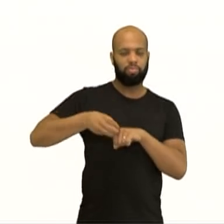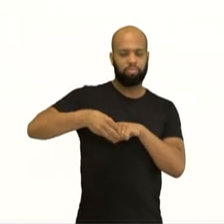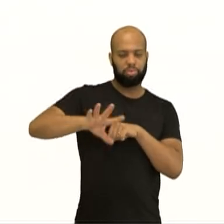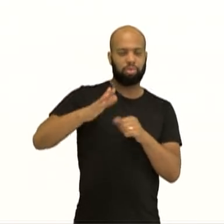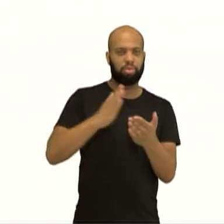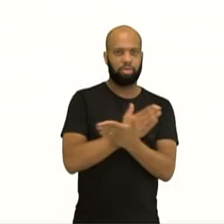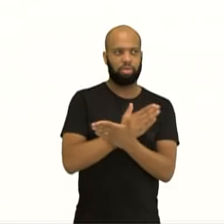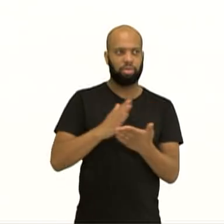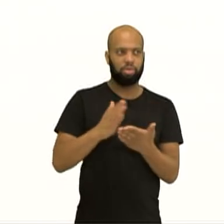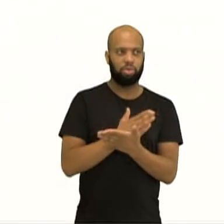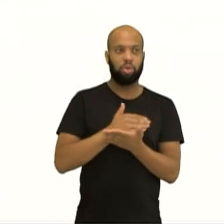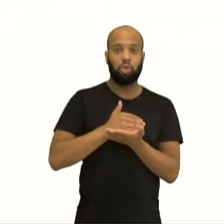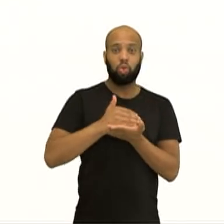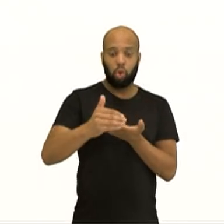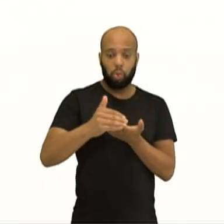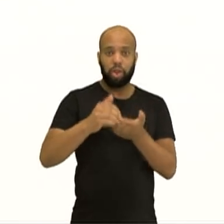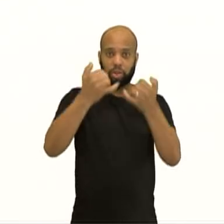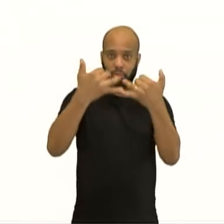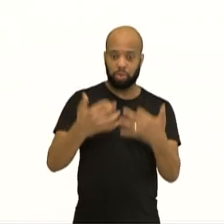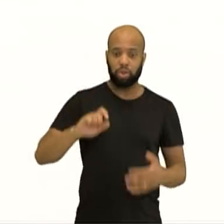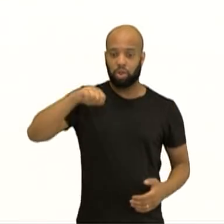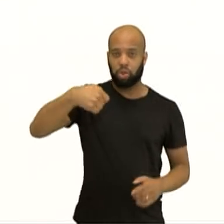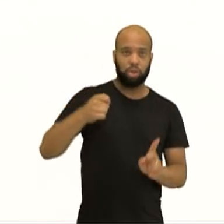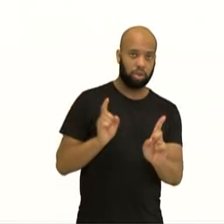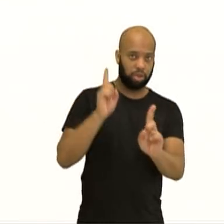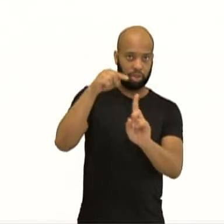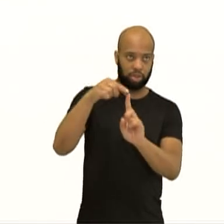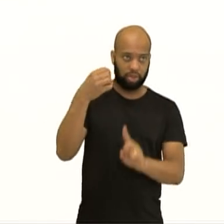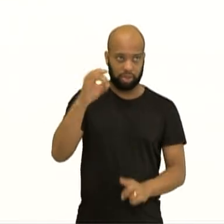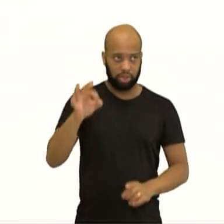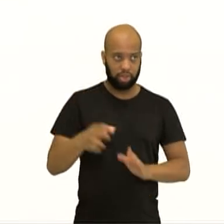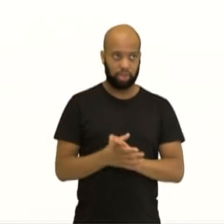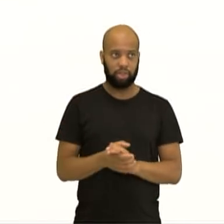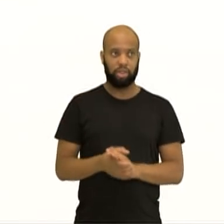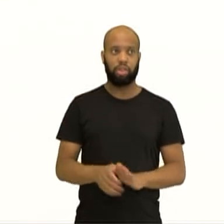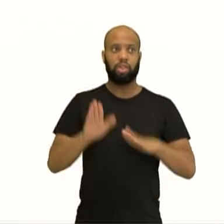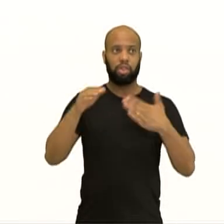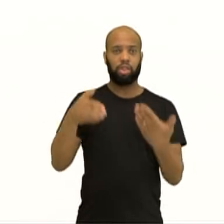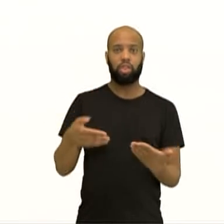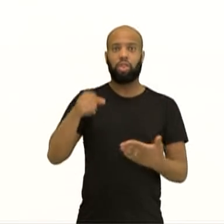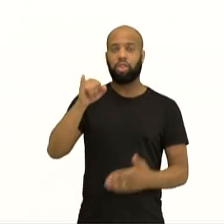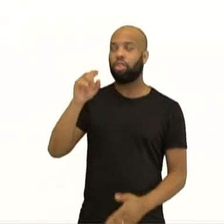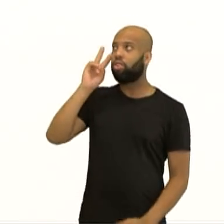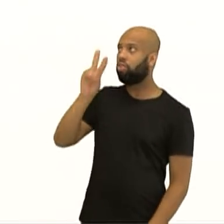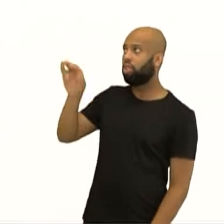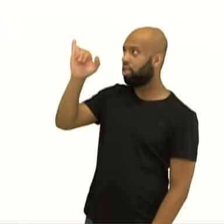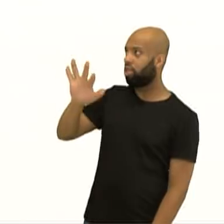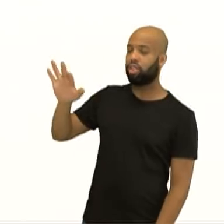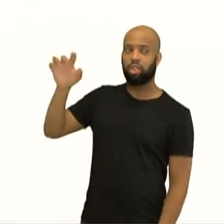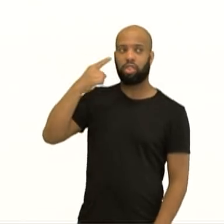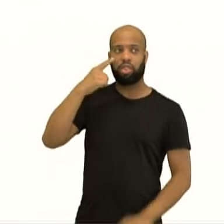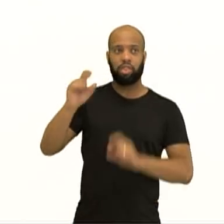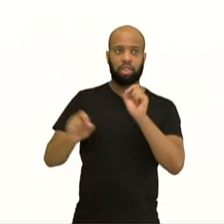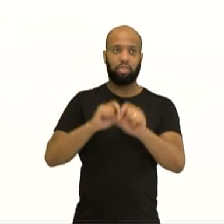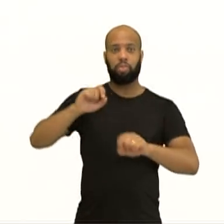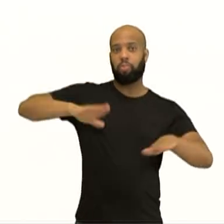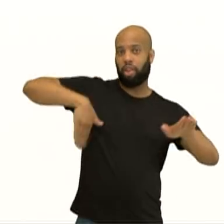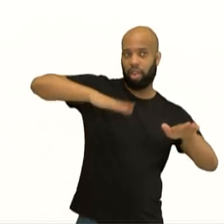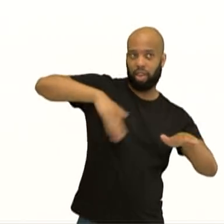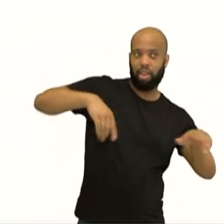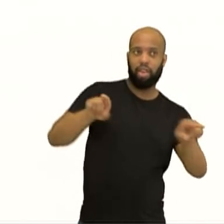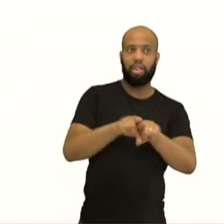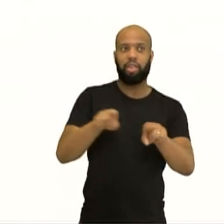dicas para vocês no início quando falou sobre os objetivos, né? Quando olhamos para ela, olhamos praia, né?